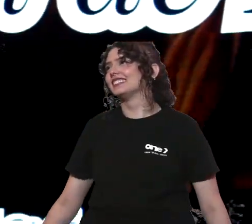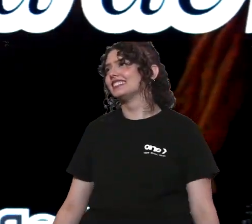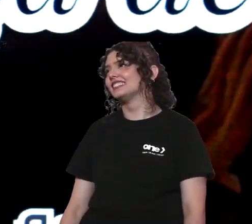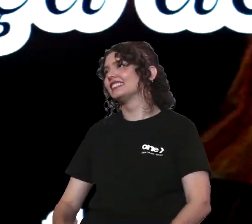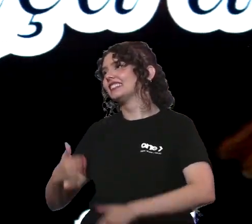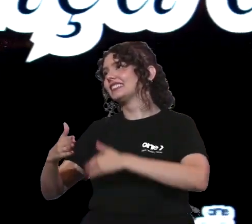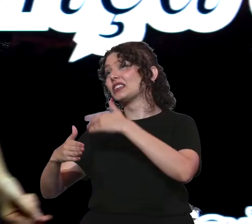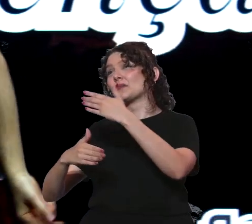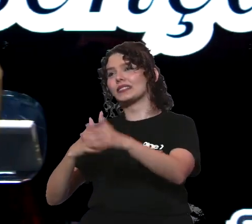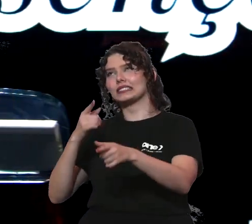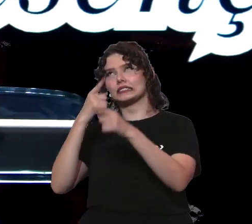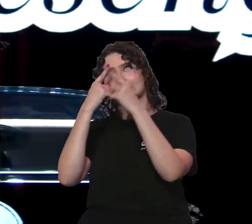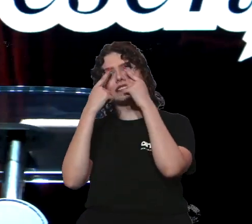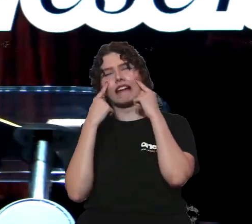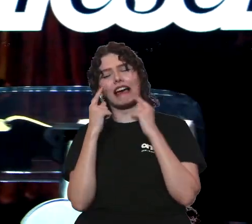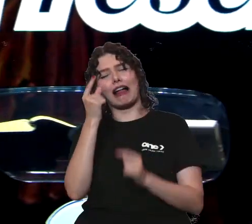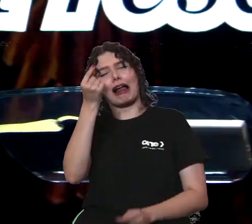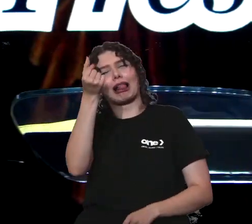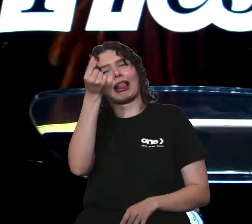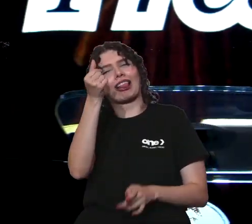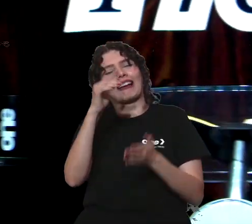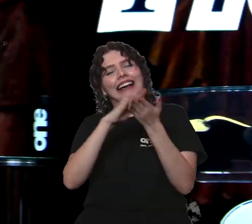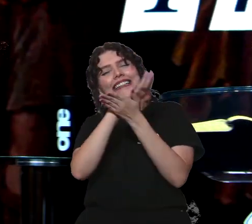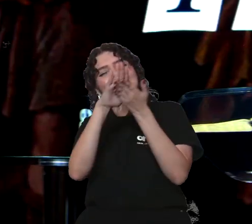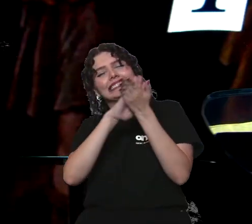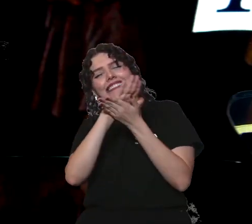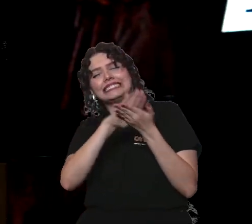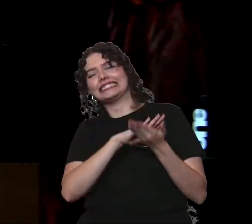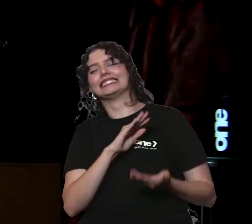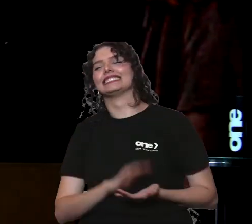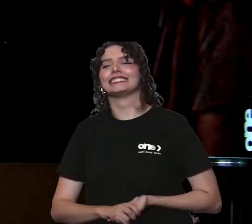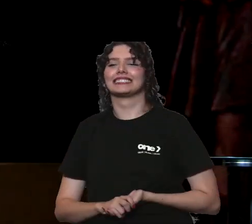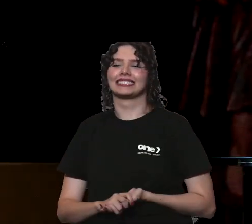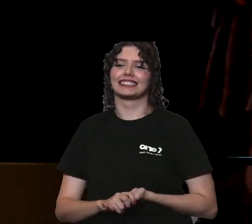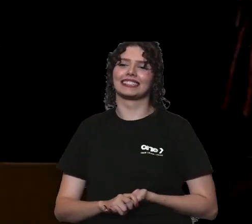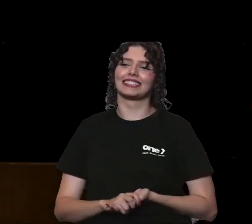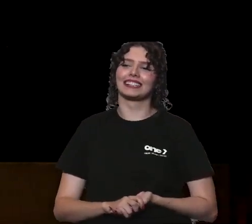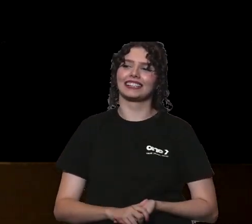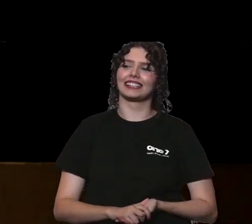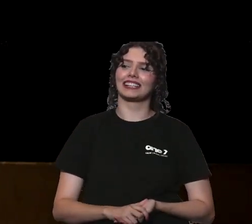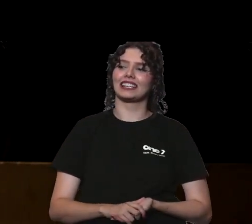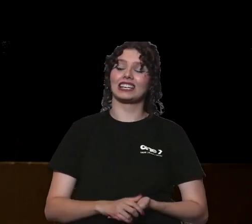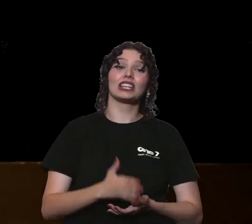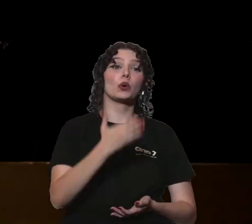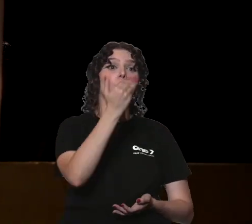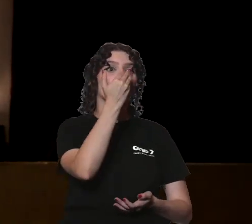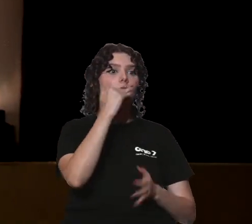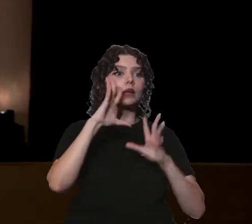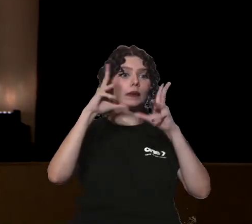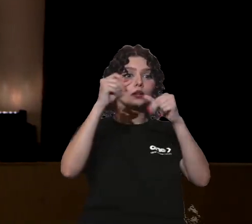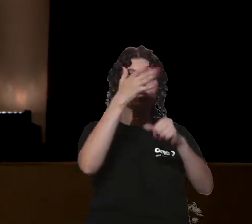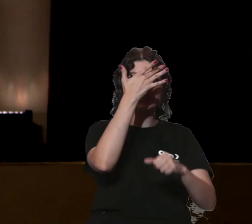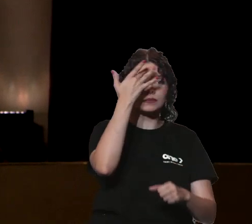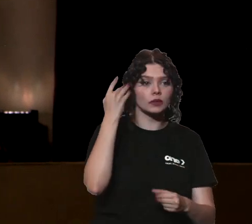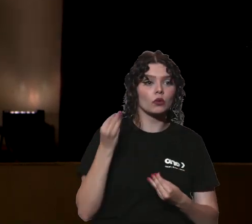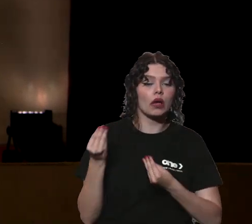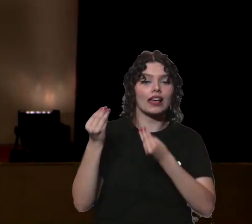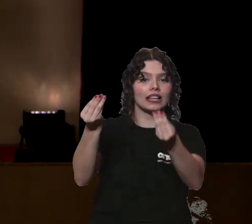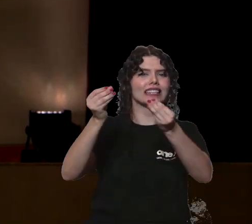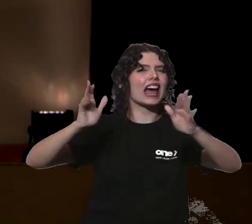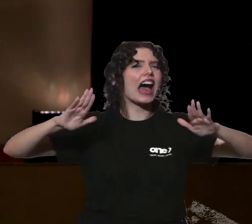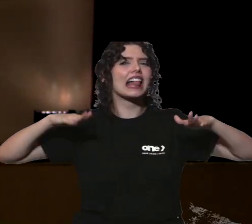porque eu ia estar falido. Mas enfim, ele foi lá e deu comida para todo mundo. De